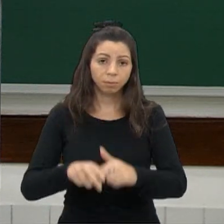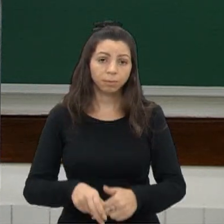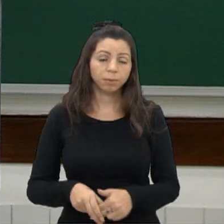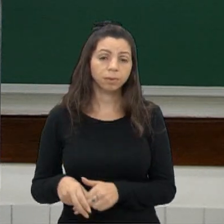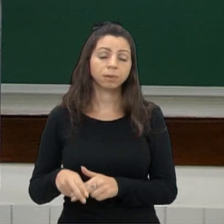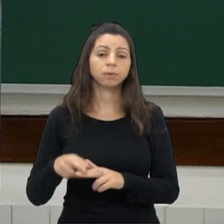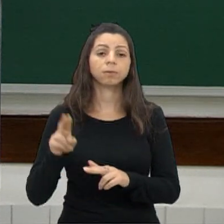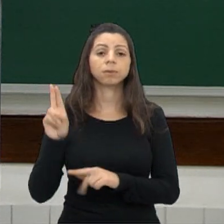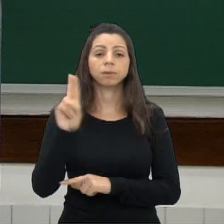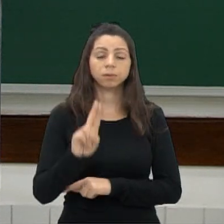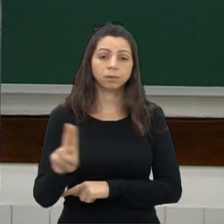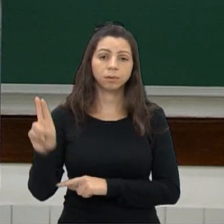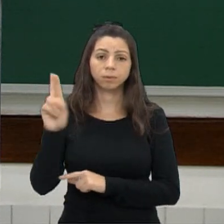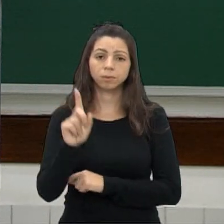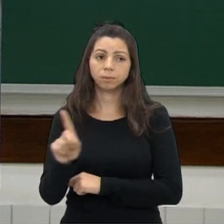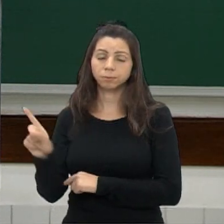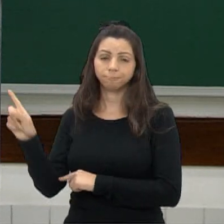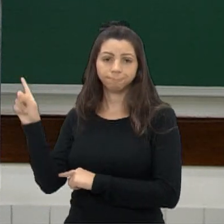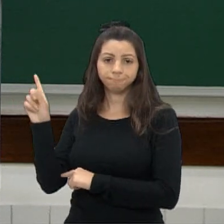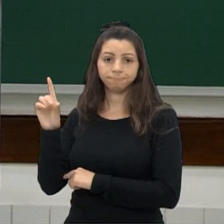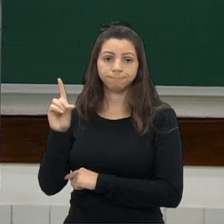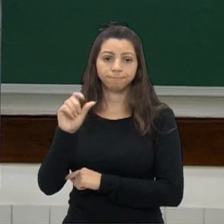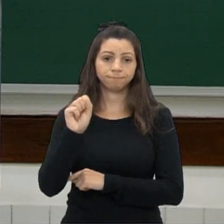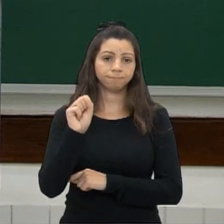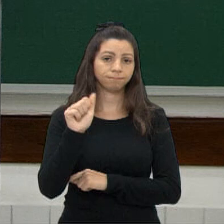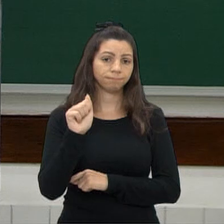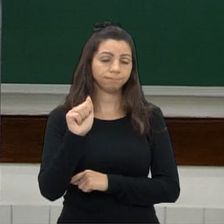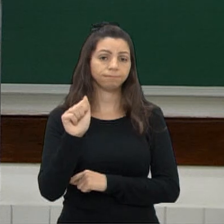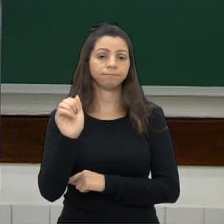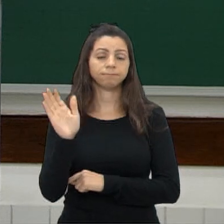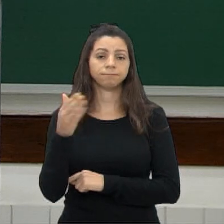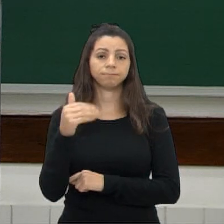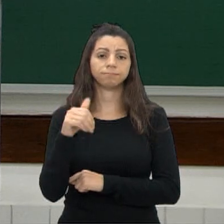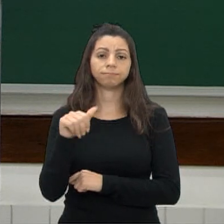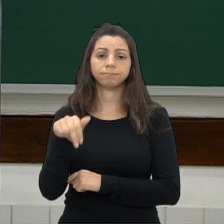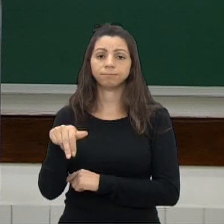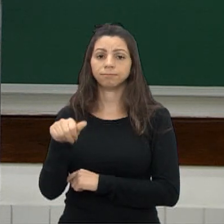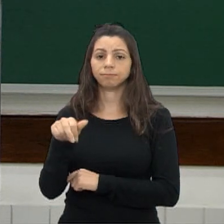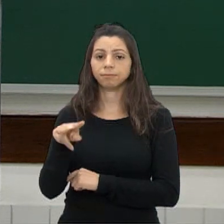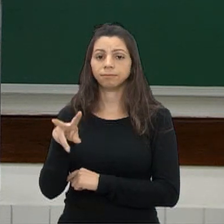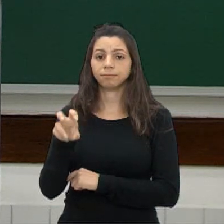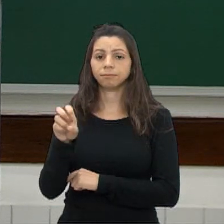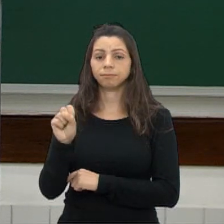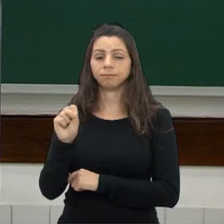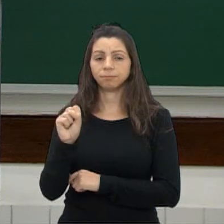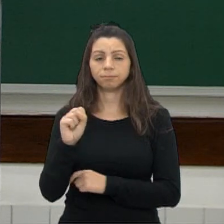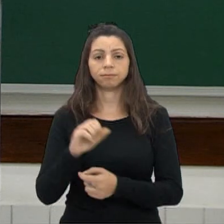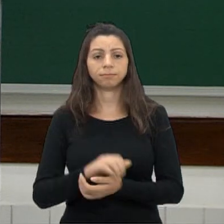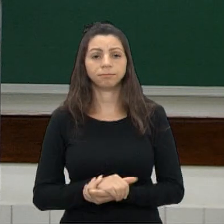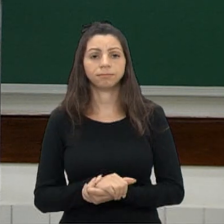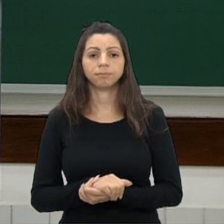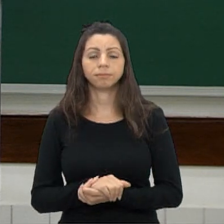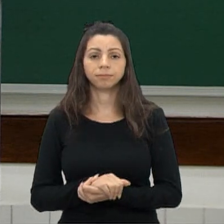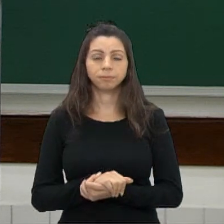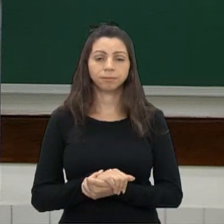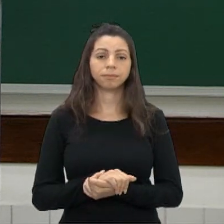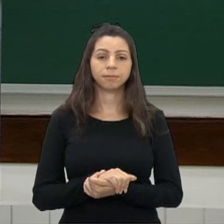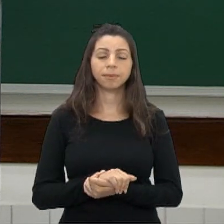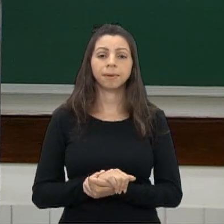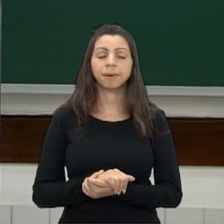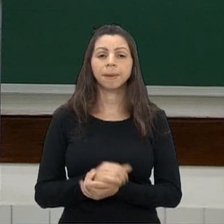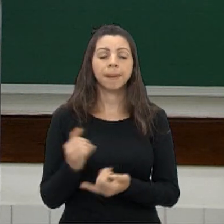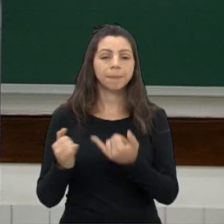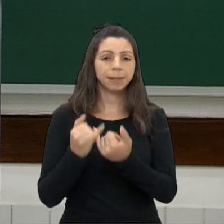usa essa expressão das naves, como se ele estivesse no espaço, não estivesse nem no planeta Terra mais.